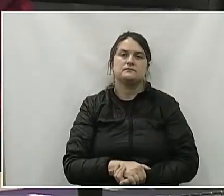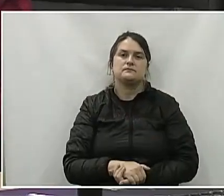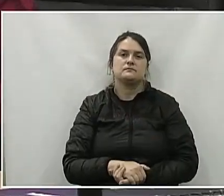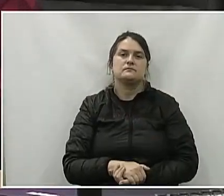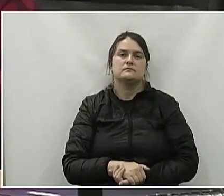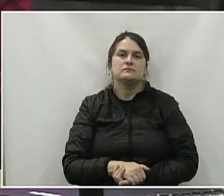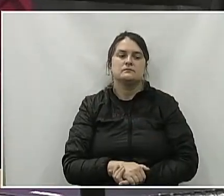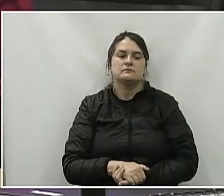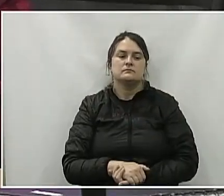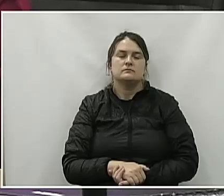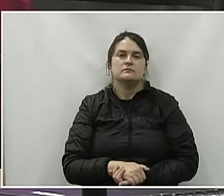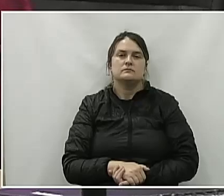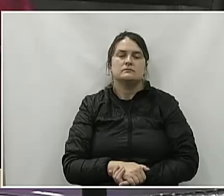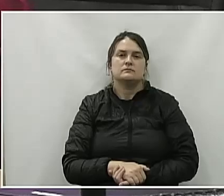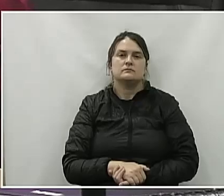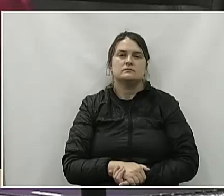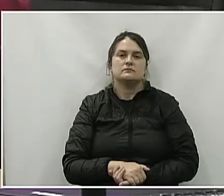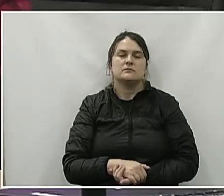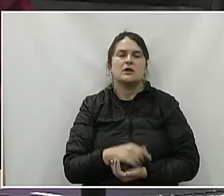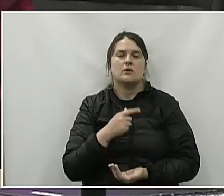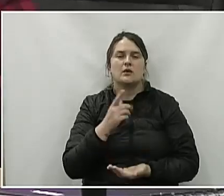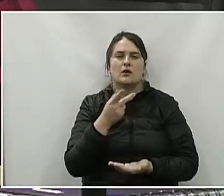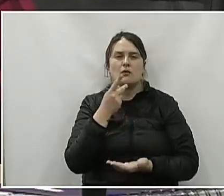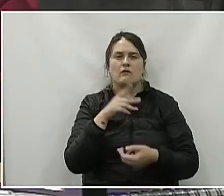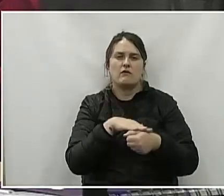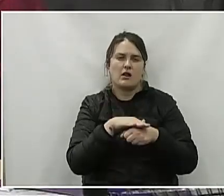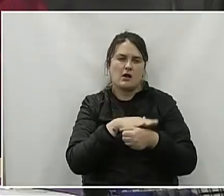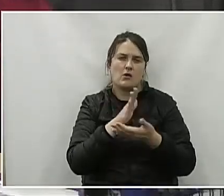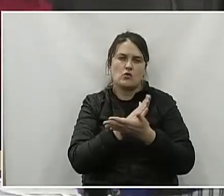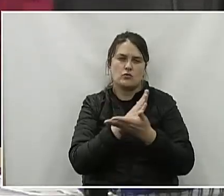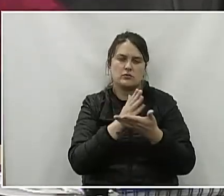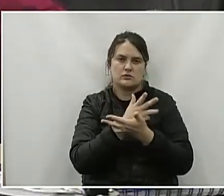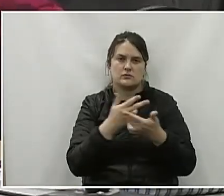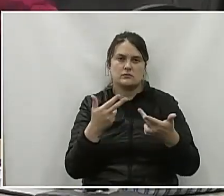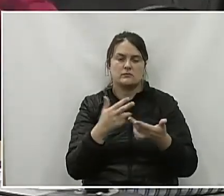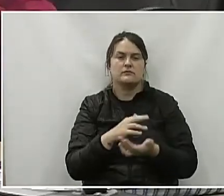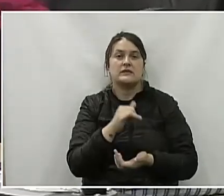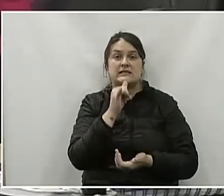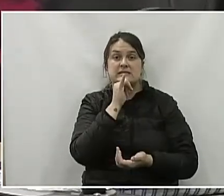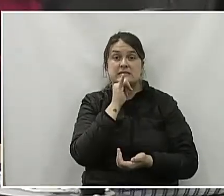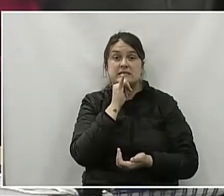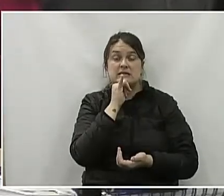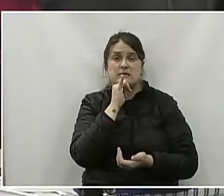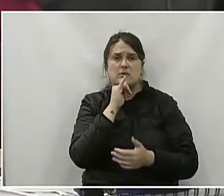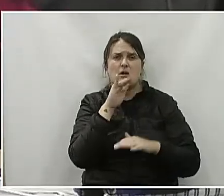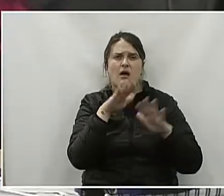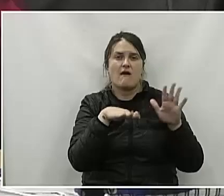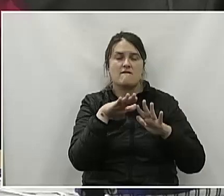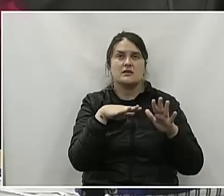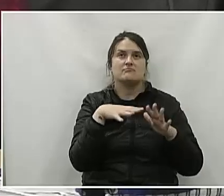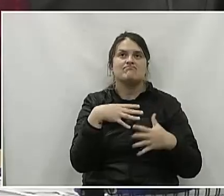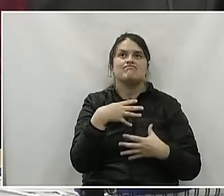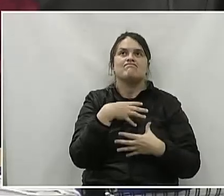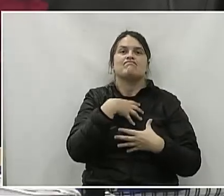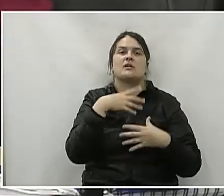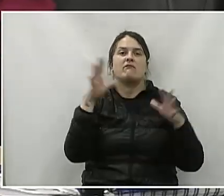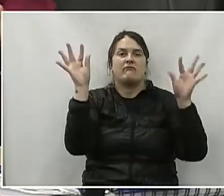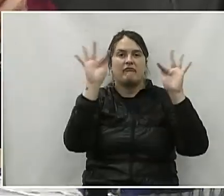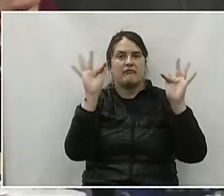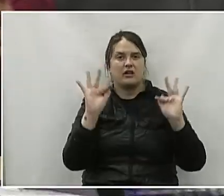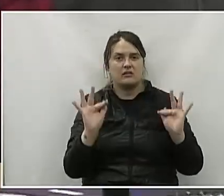Leis. Quero falar sobre alguns assuntos hoje. Por exemplo, a gente fica muito feliz